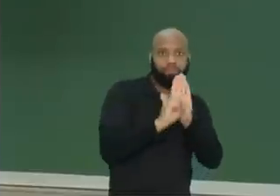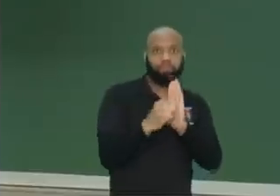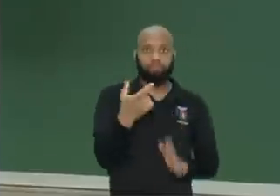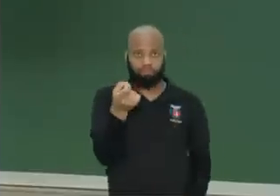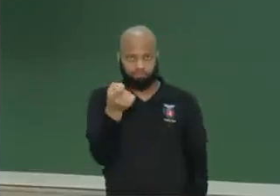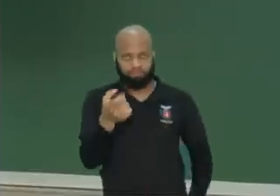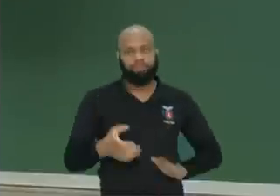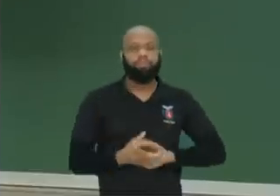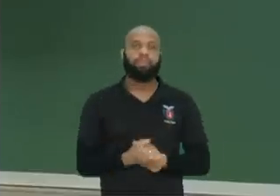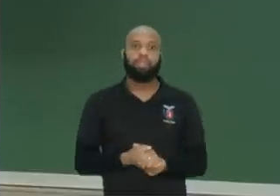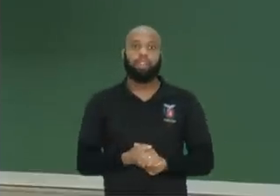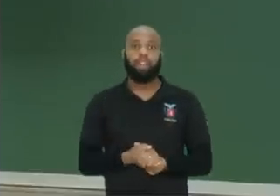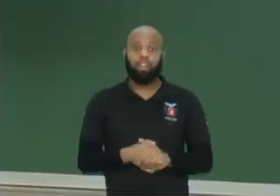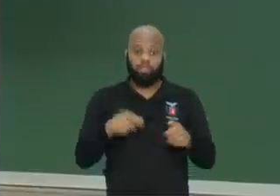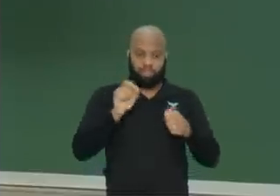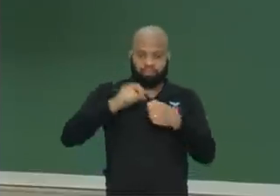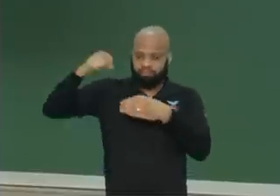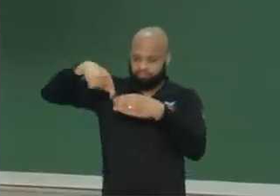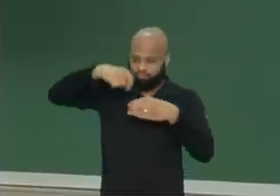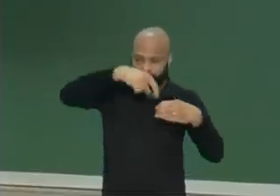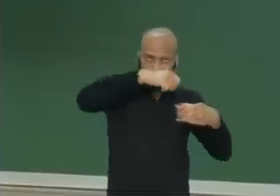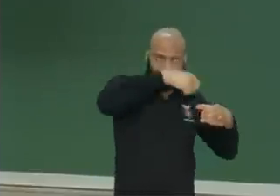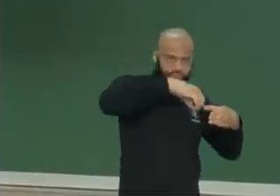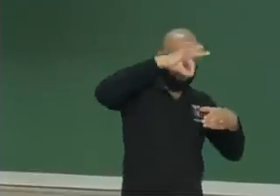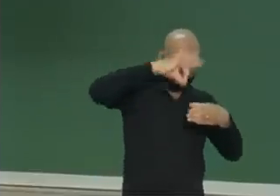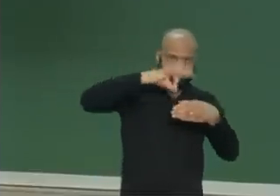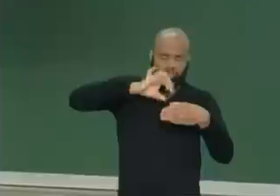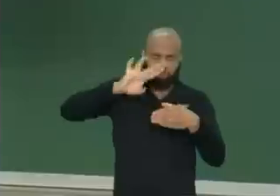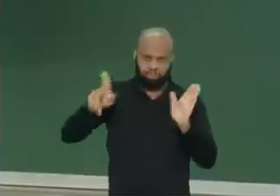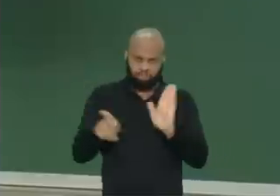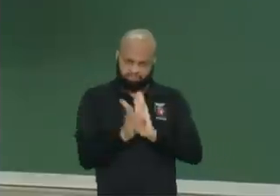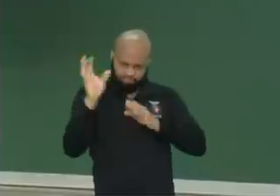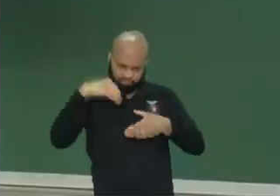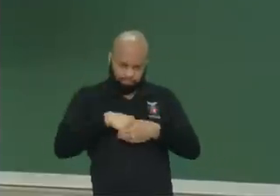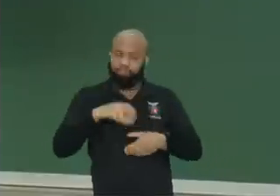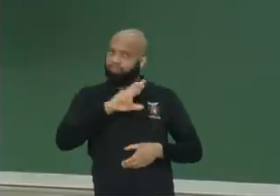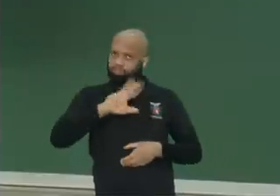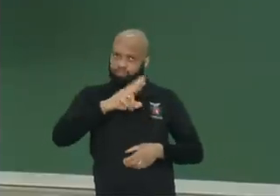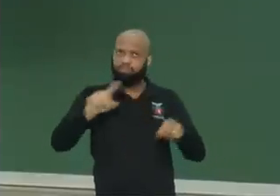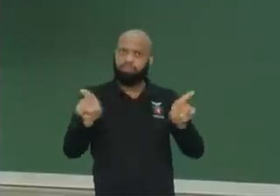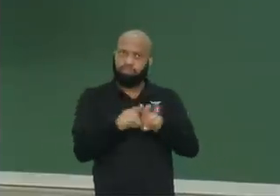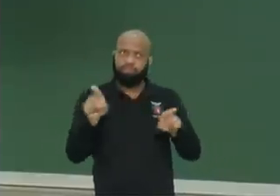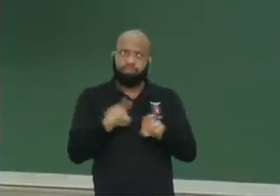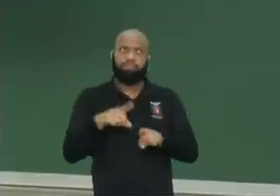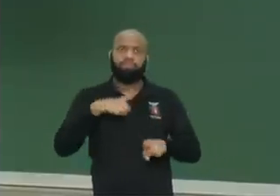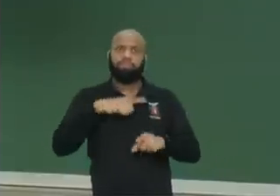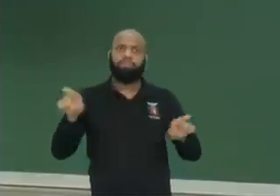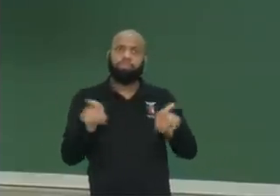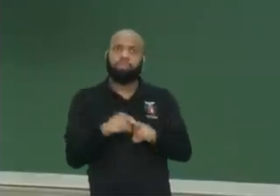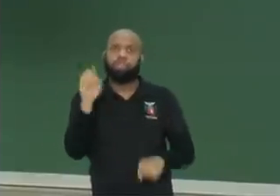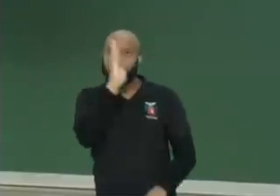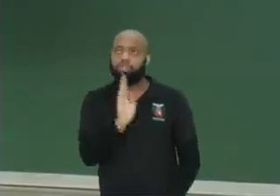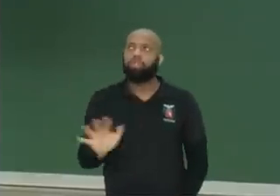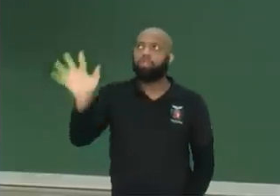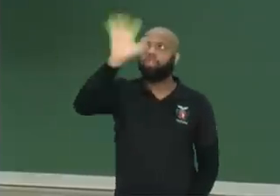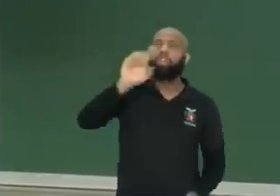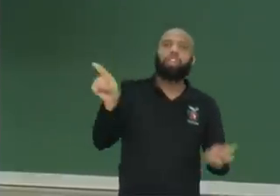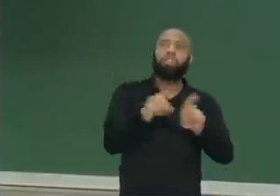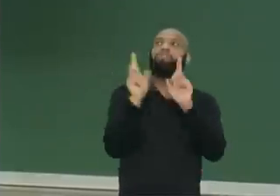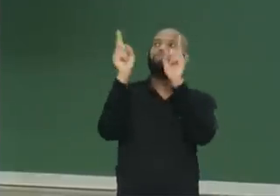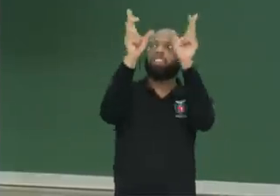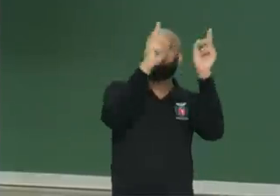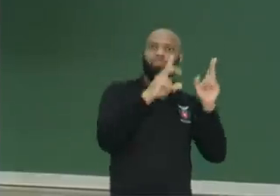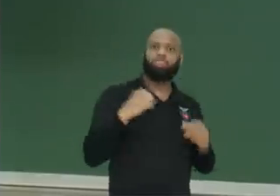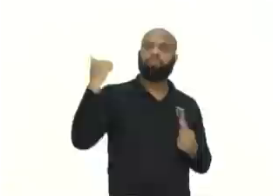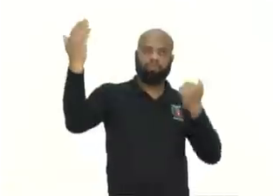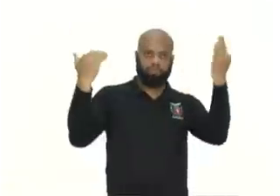XX. Tá? A sua produção não era restrita ao mercado interno, ele abastecia o Brasil todo e mercados